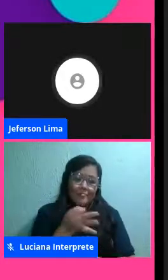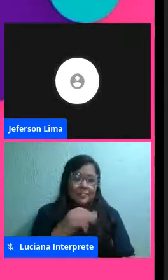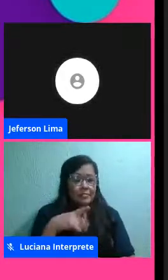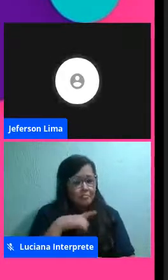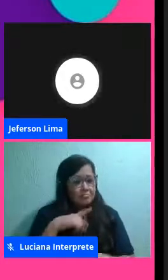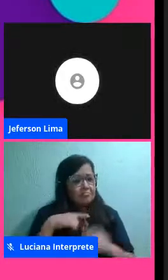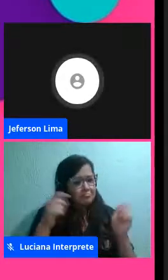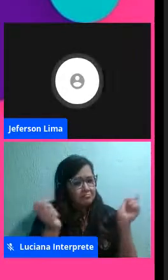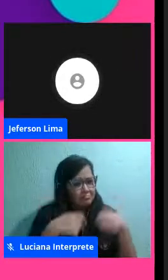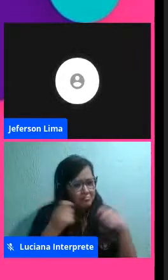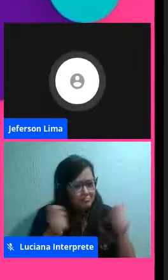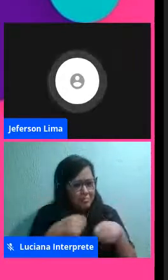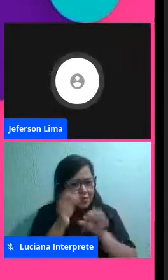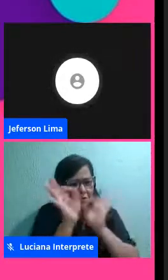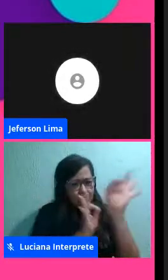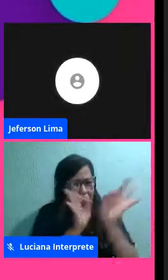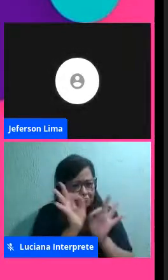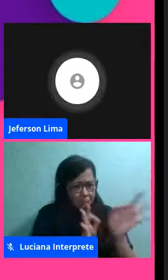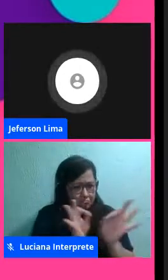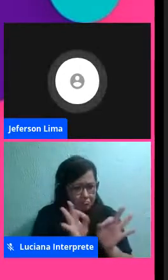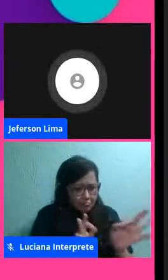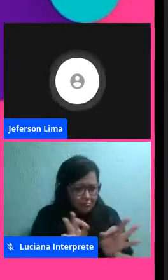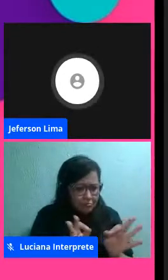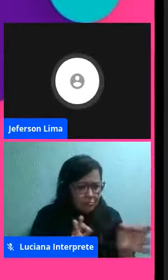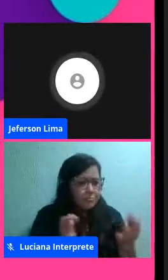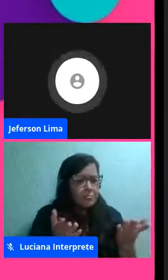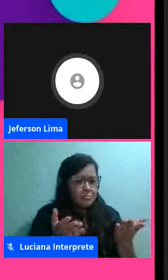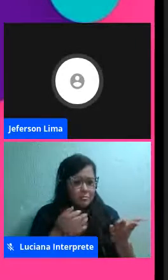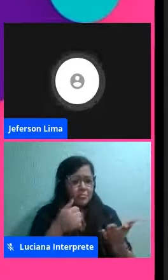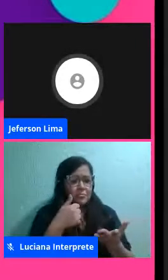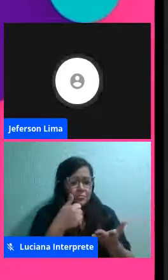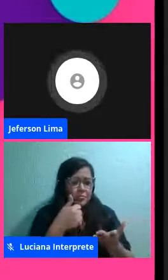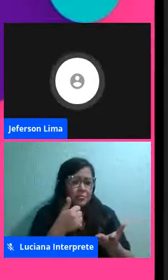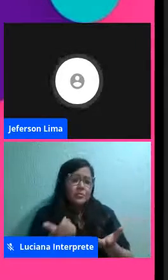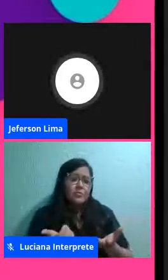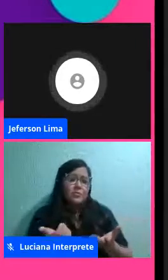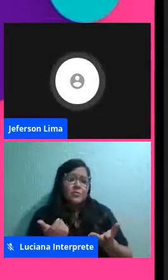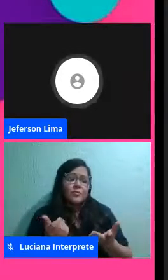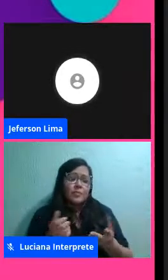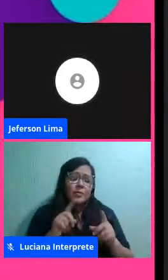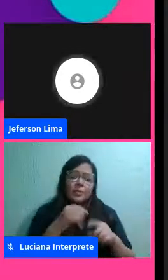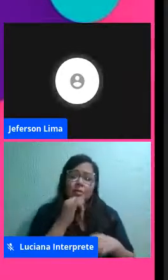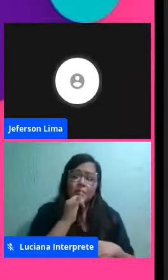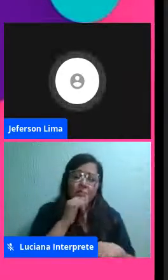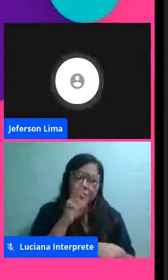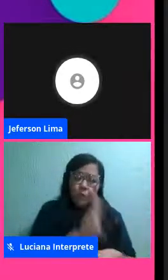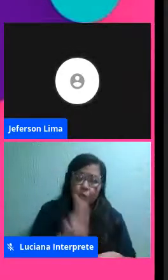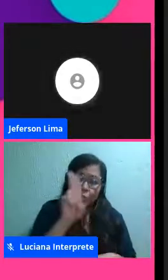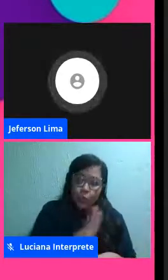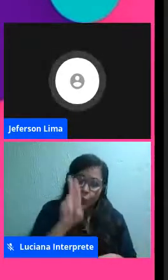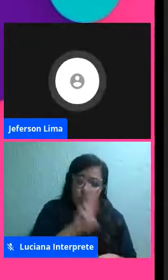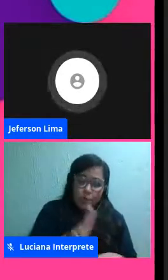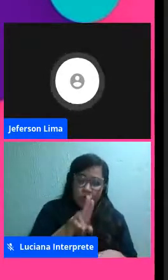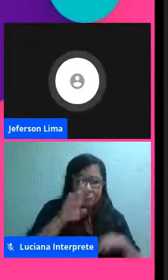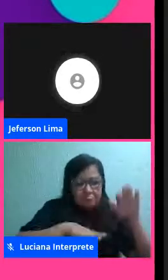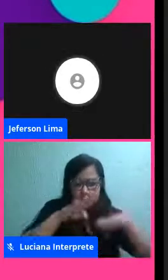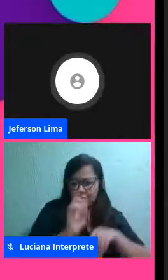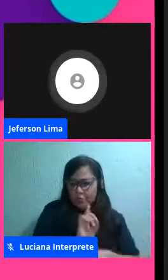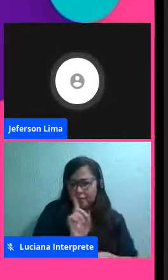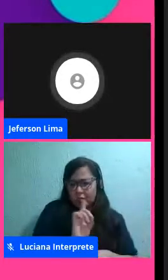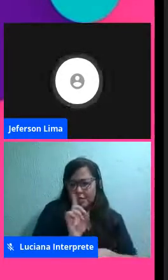aplicação no fim da ponta, beleza? Lembrando que talvez a gente não vá lidar com isso aqui, mas é uma aplicação. Vocês podem olhar a